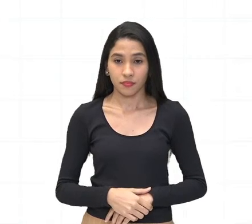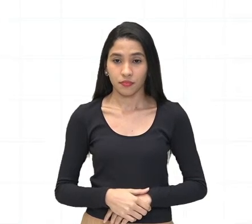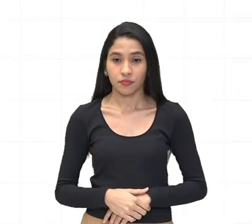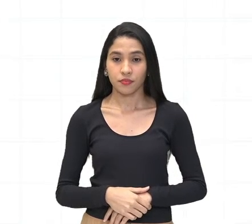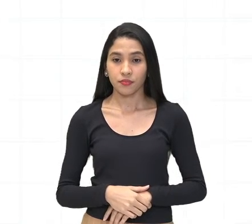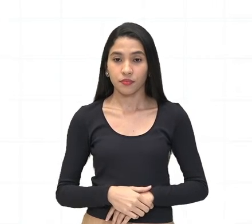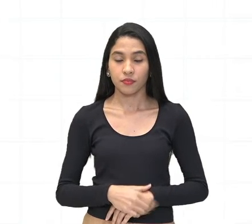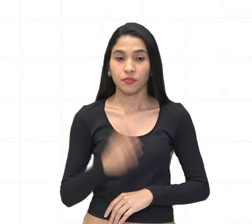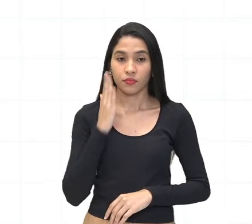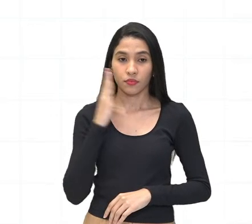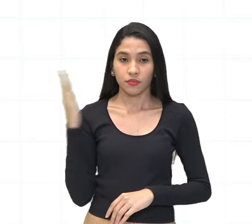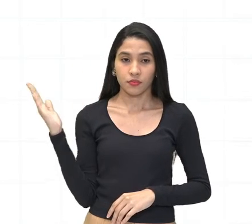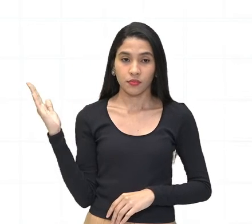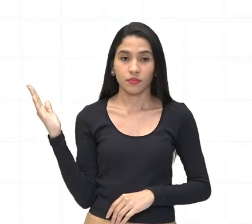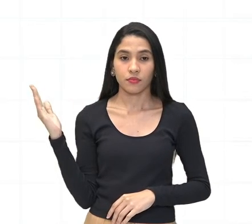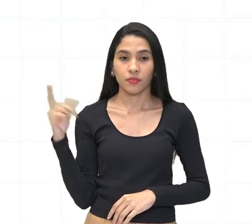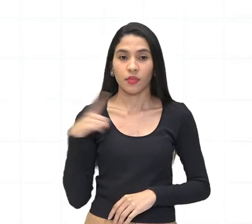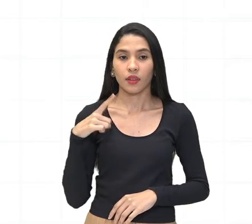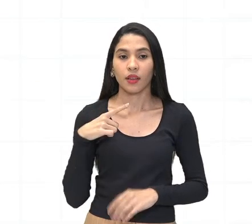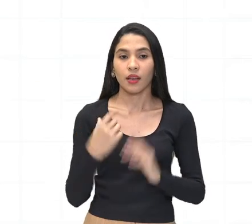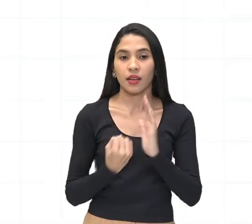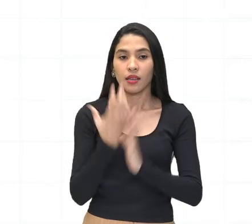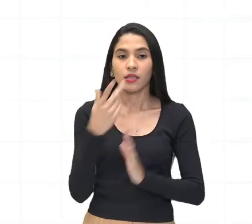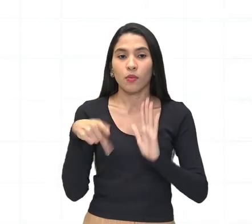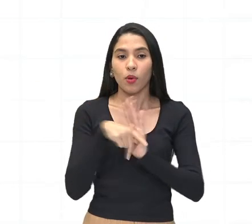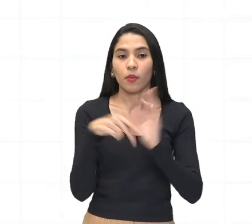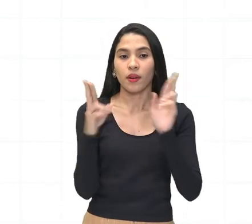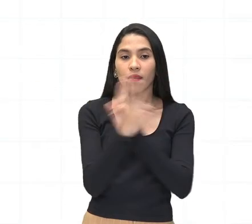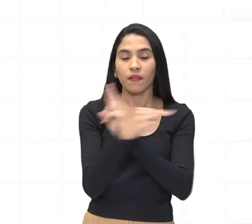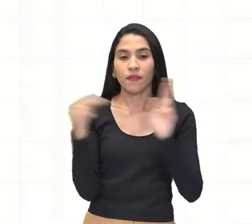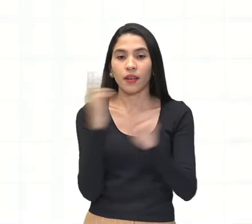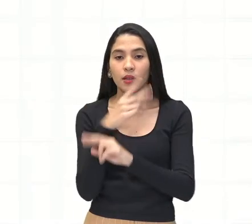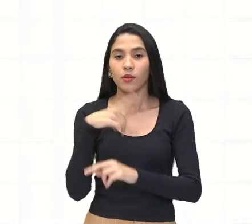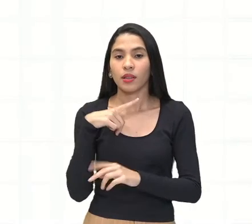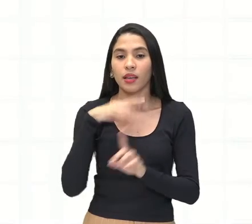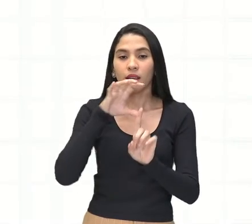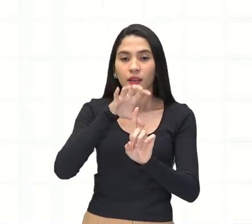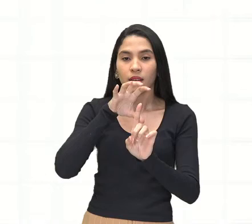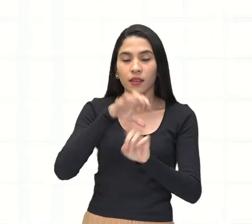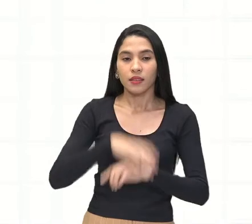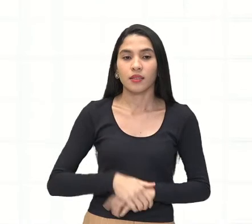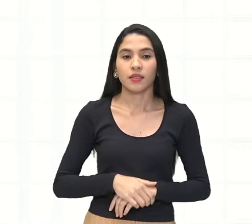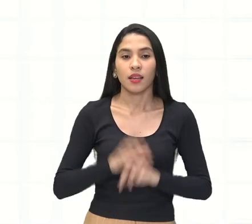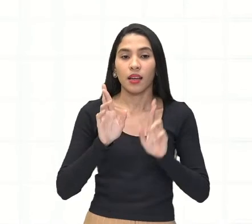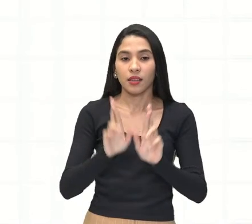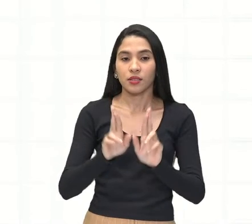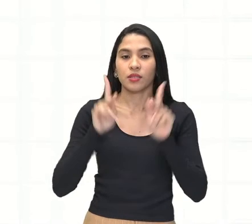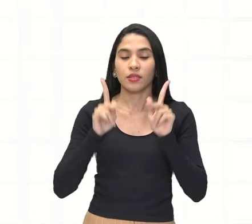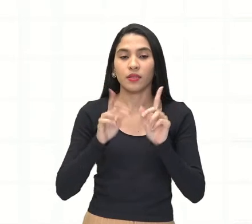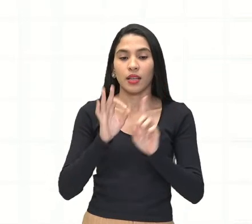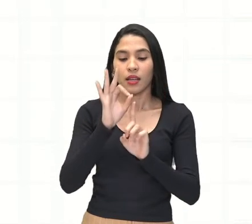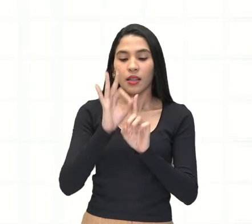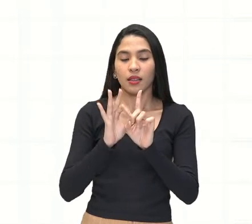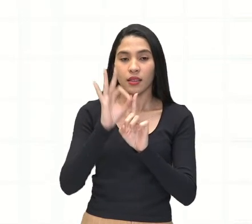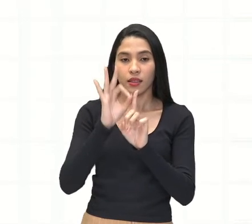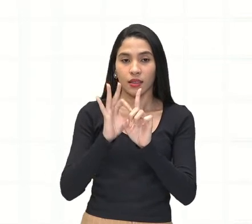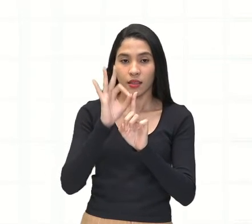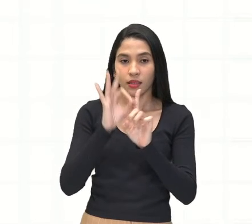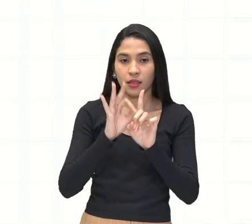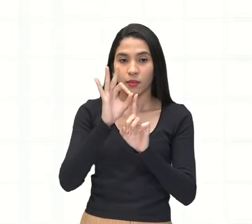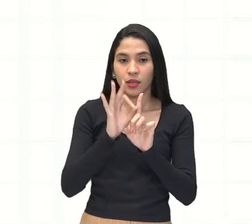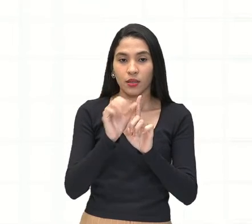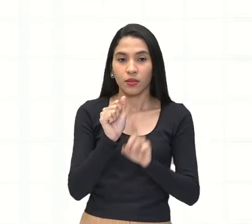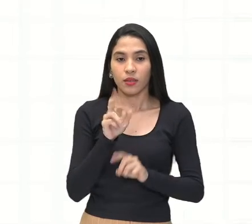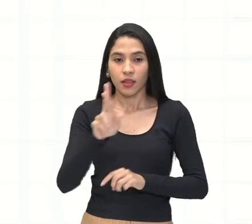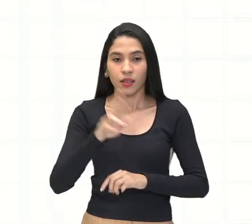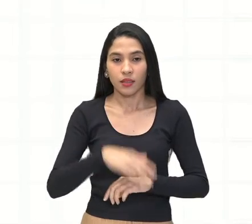a formação dos ventos está relacionada à diferença de temperatura do